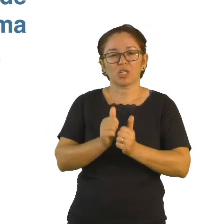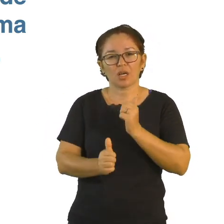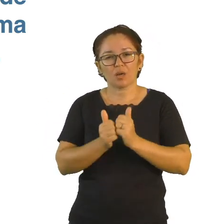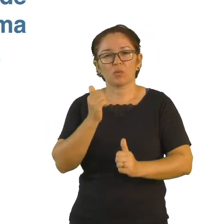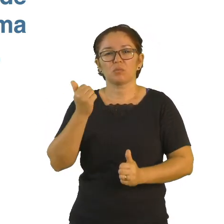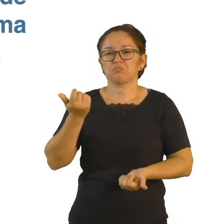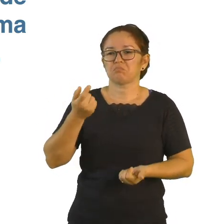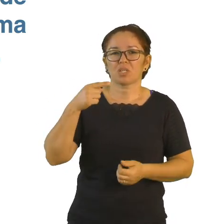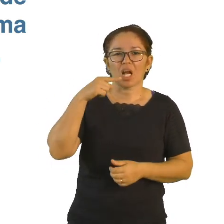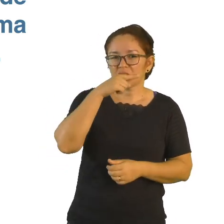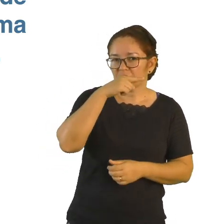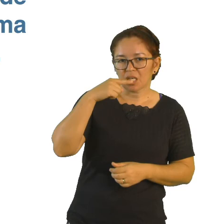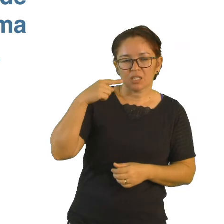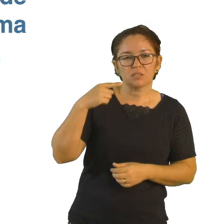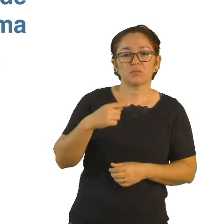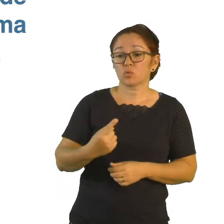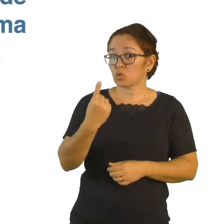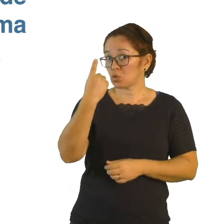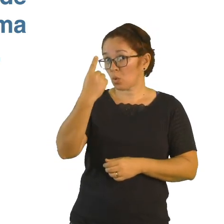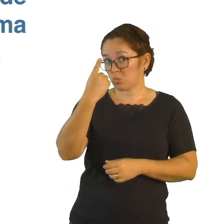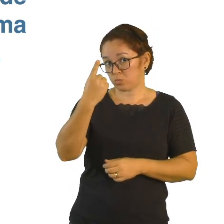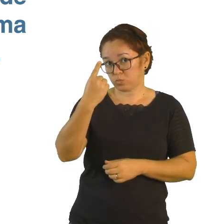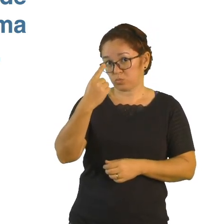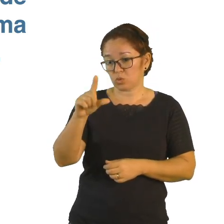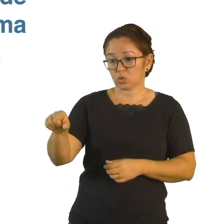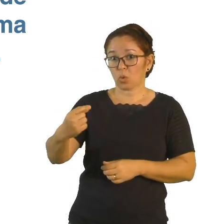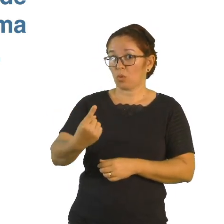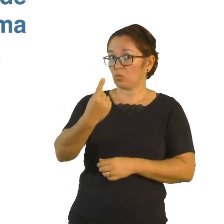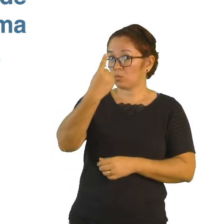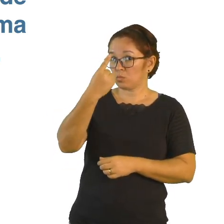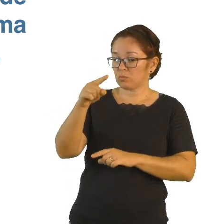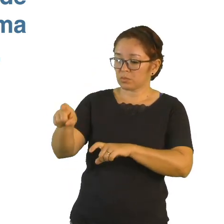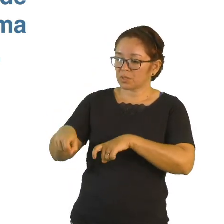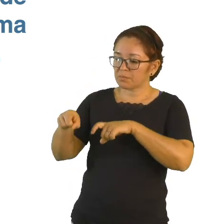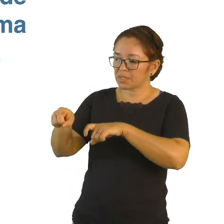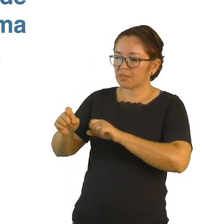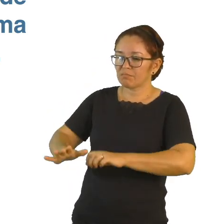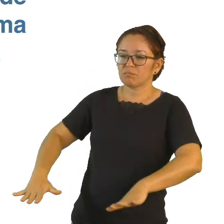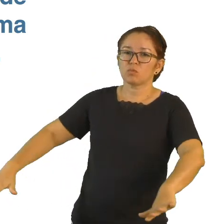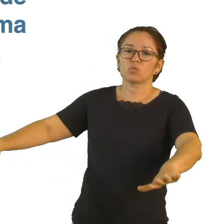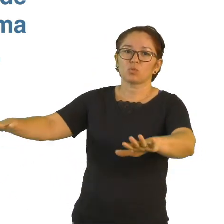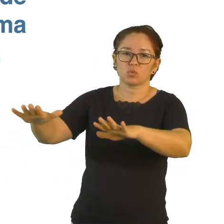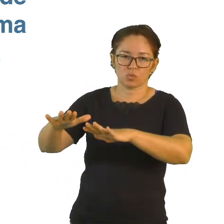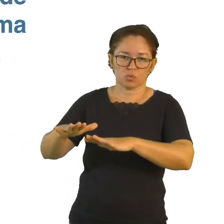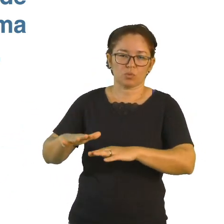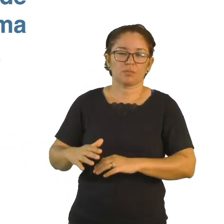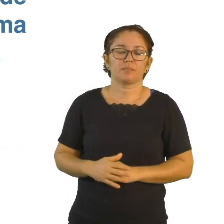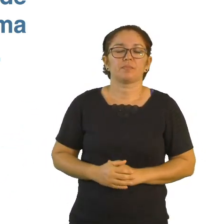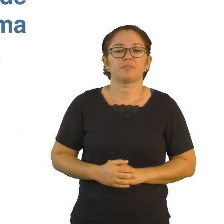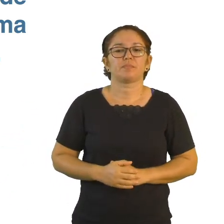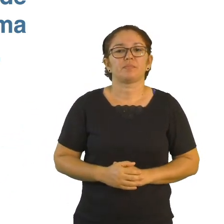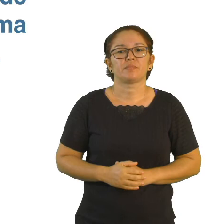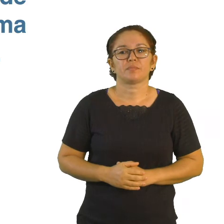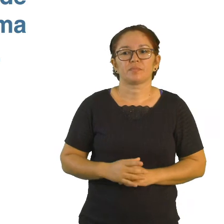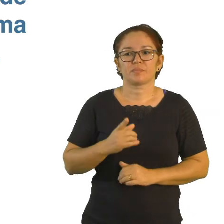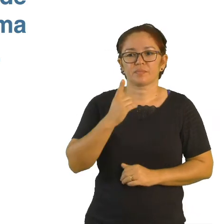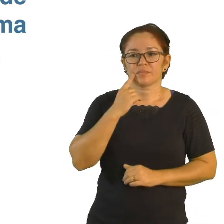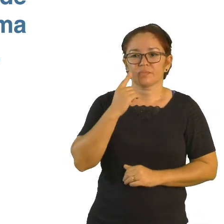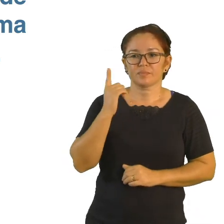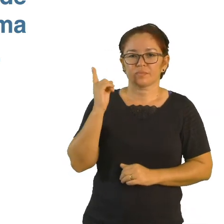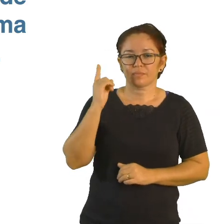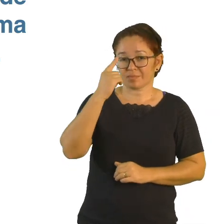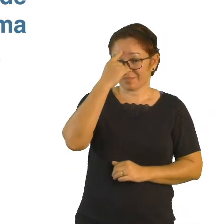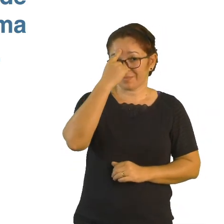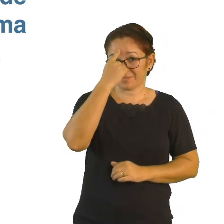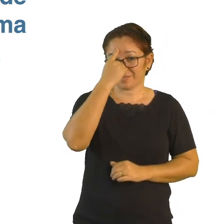cana-de-açúcar. Então, só um tipo de plantação, que é a monocultura. A imagem do desmatamento